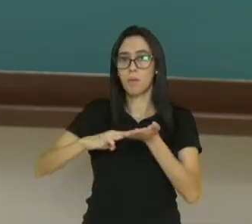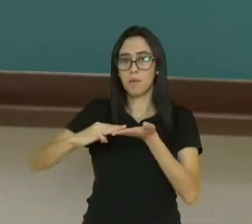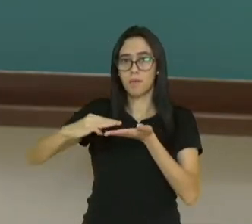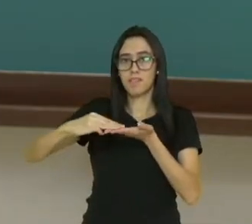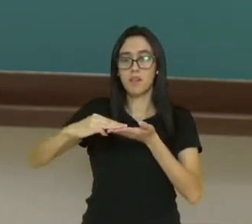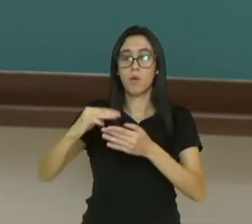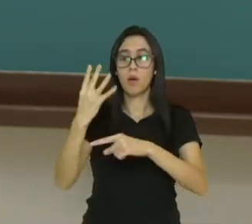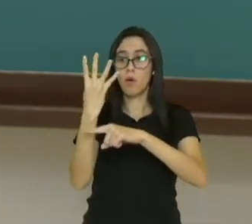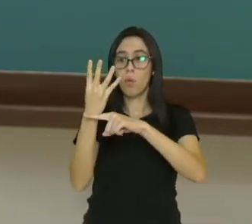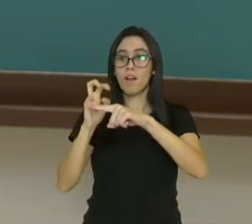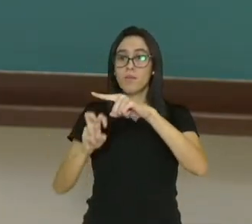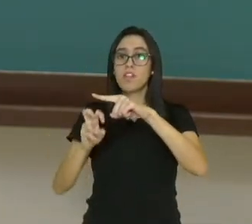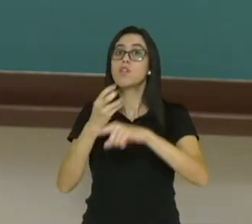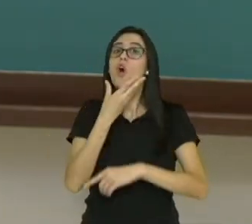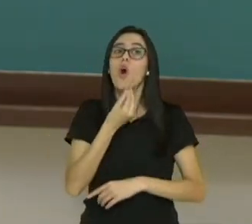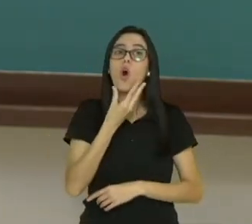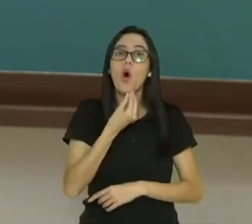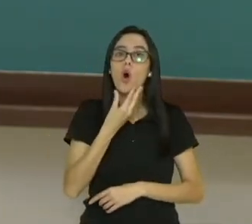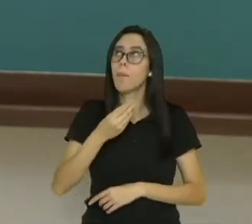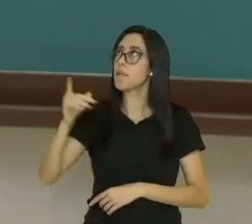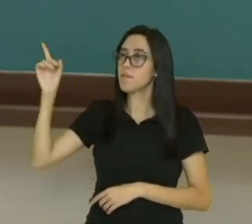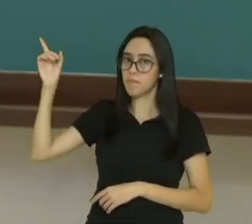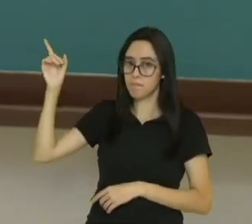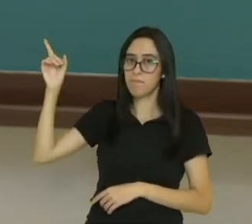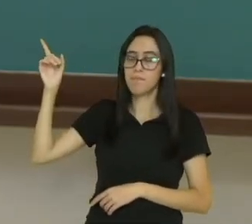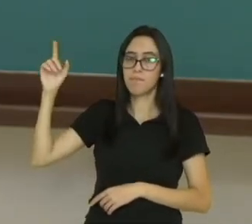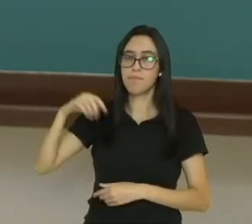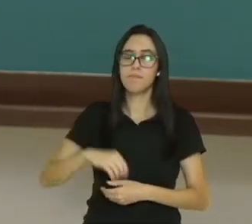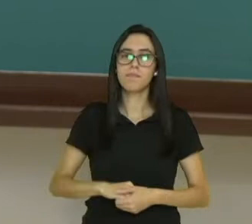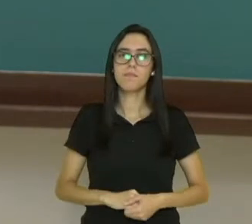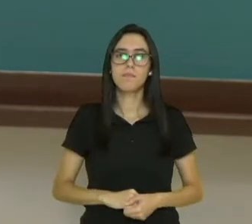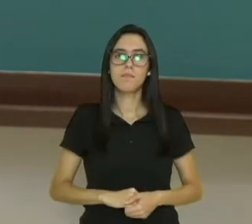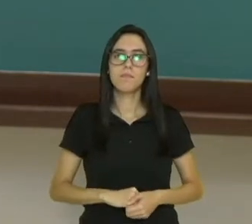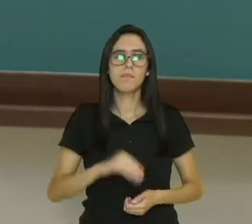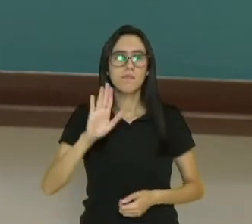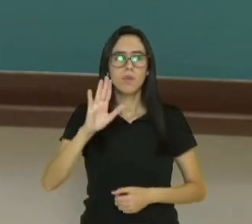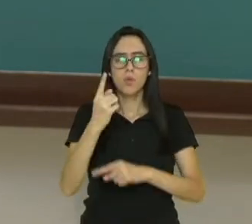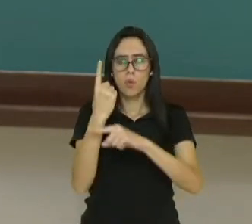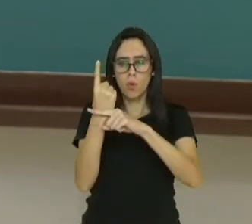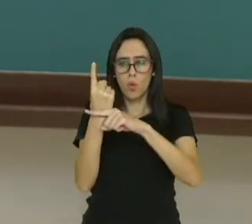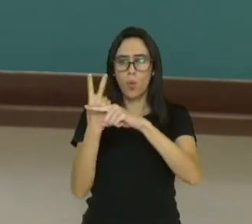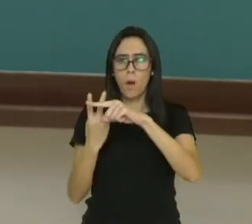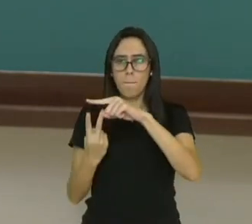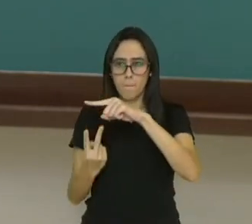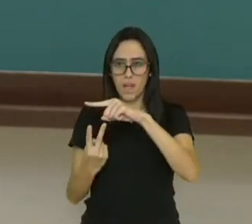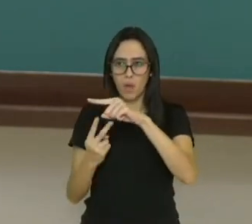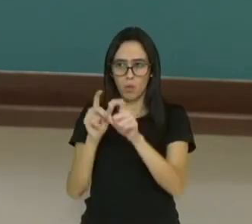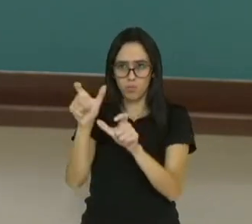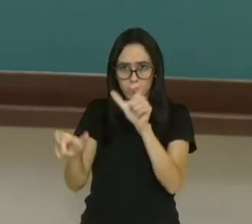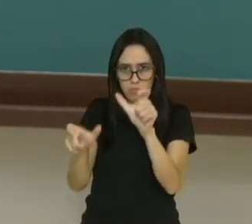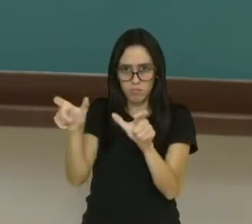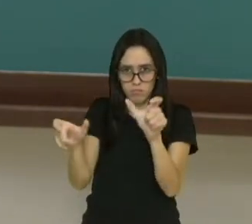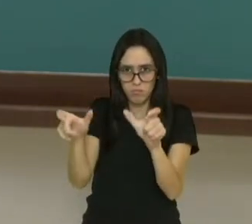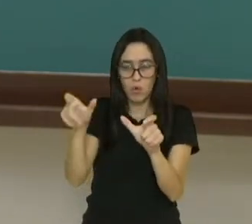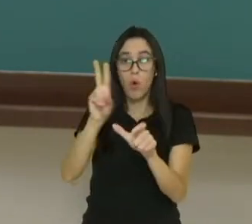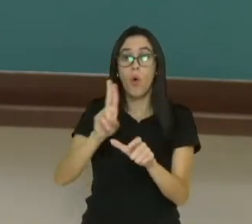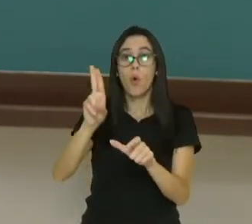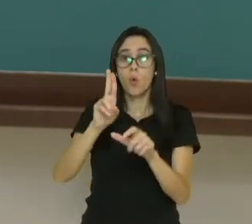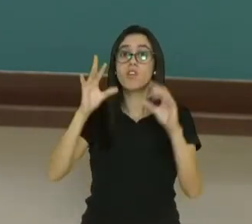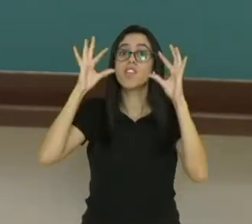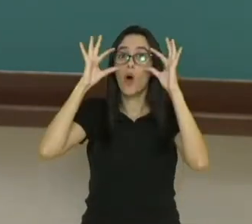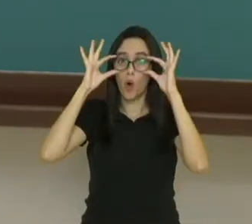eram homens. Está aqui representado, 4/5. Se 1/2 das pessoas que estavam na barraca usam óculos